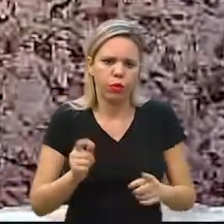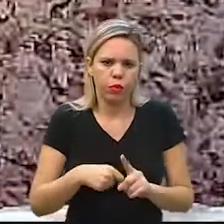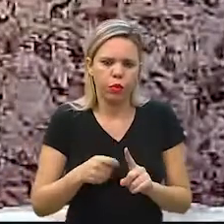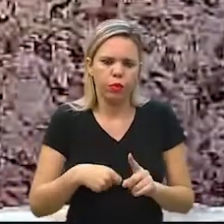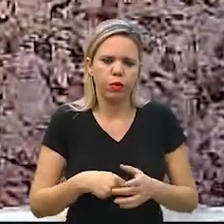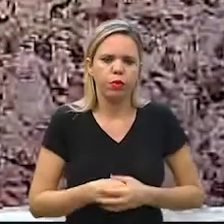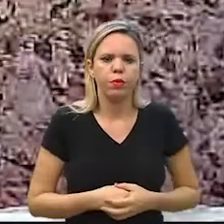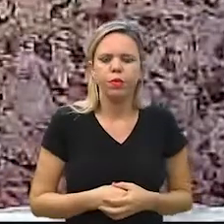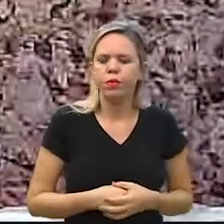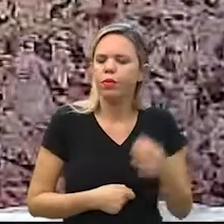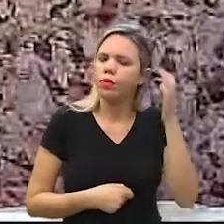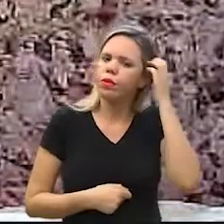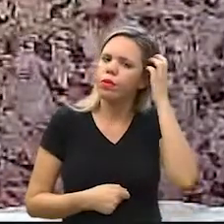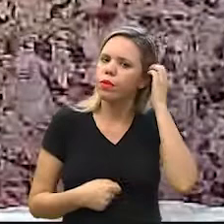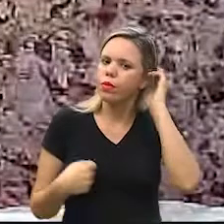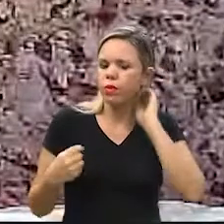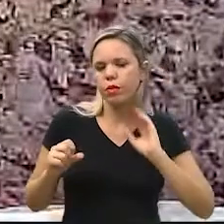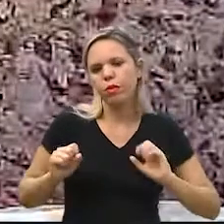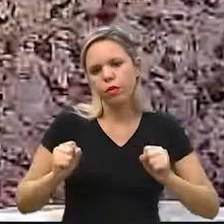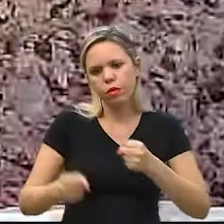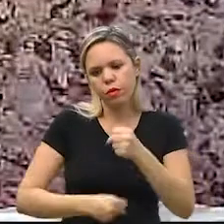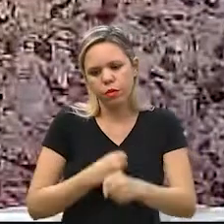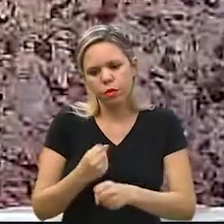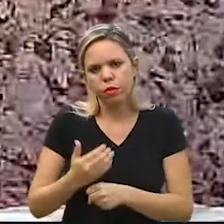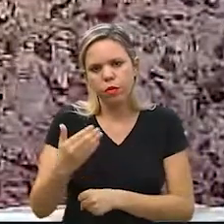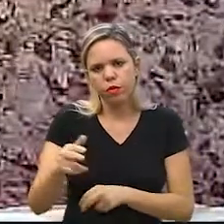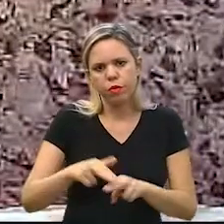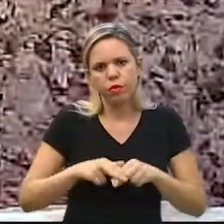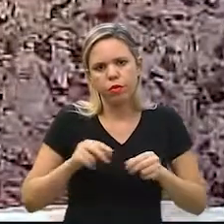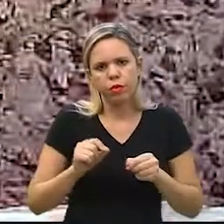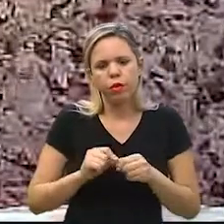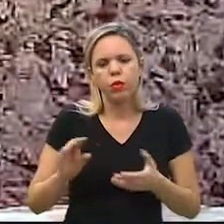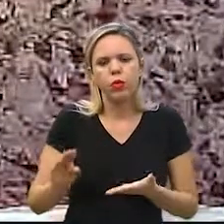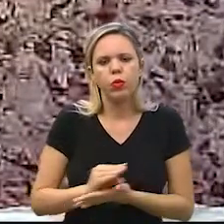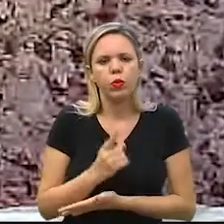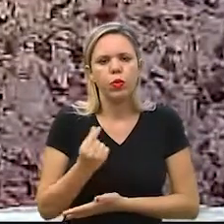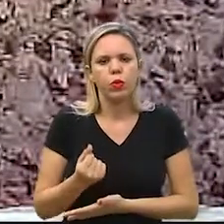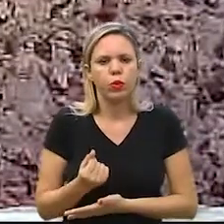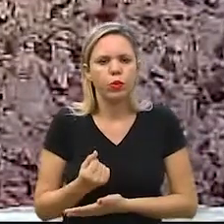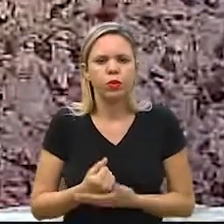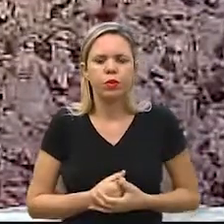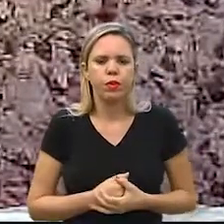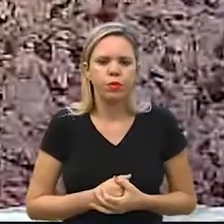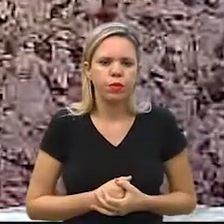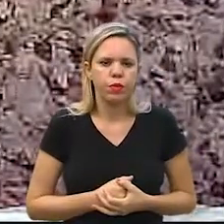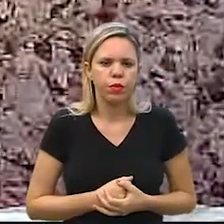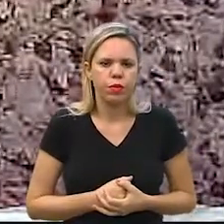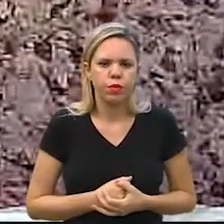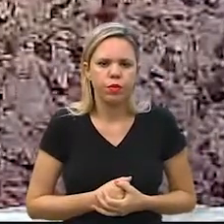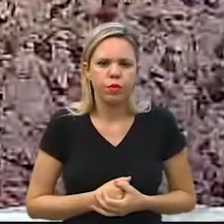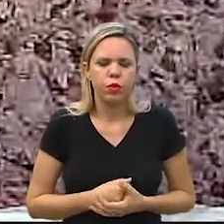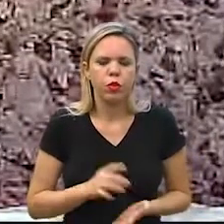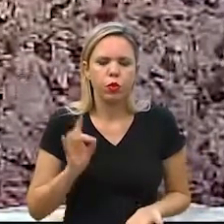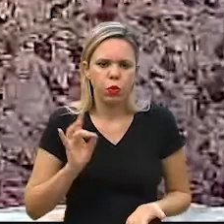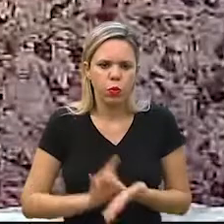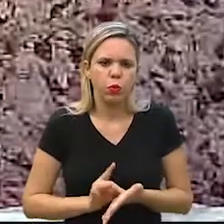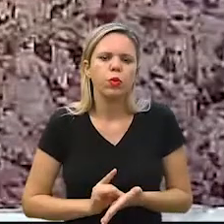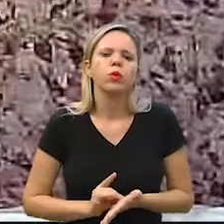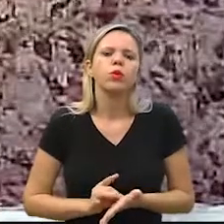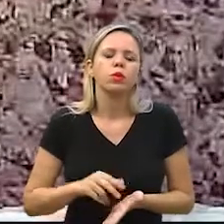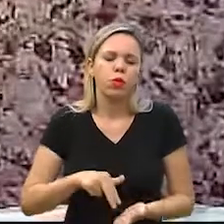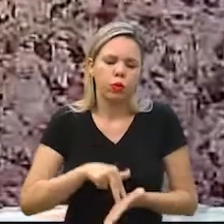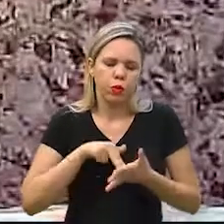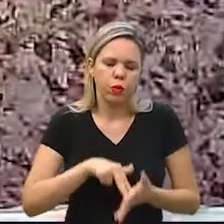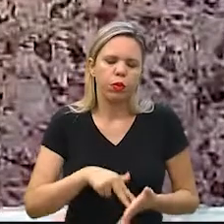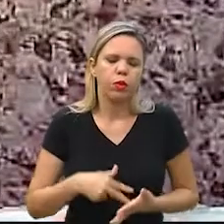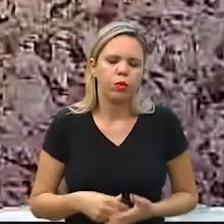meses. Então, esse é o nosso esforço ano que vem. Por isso que nós estamos fazendo um orçamento bem sólido, bem pé no